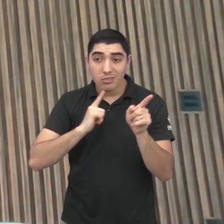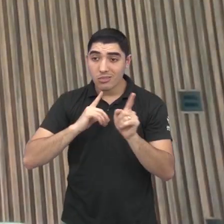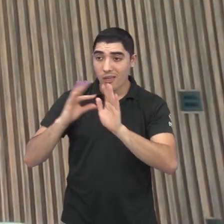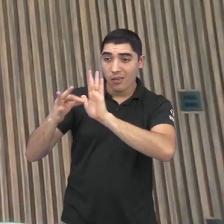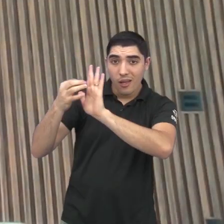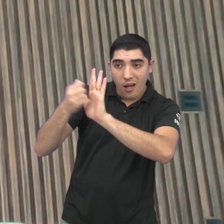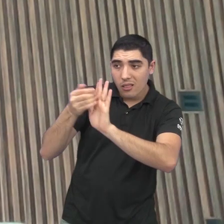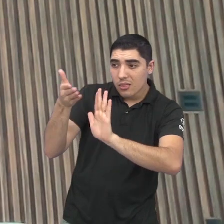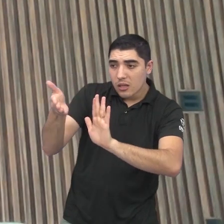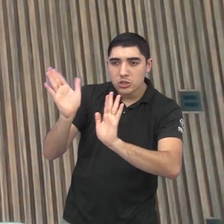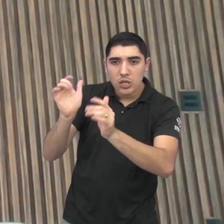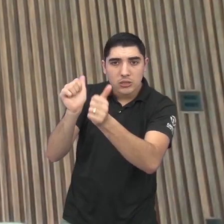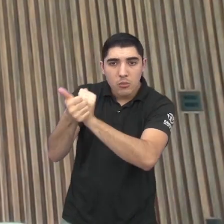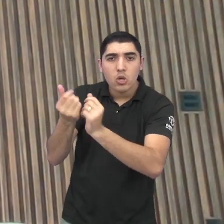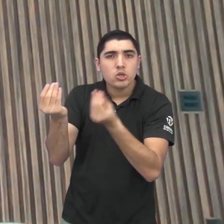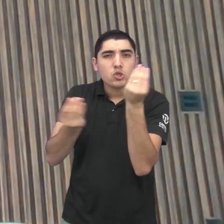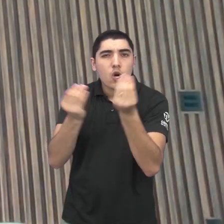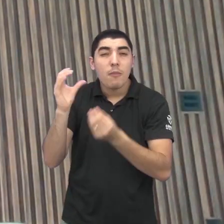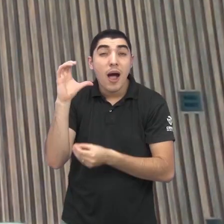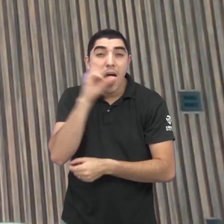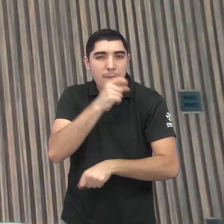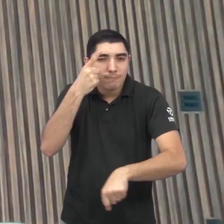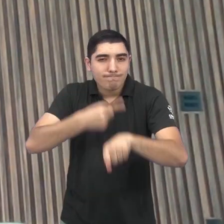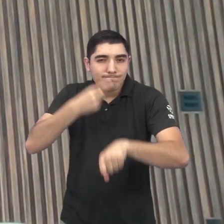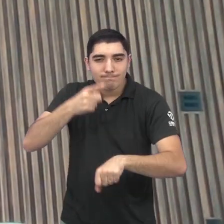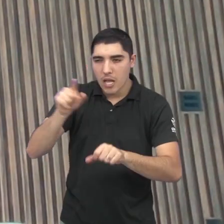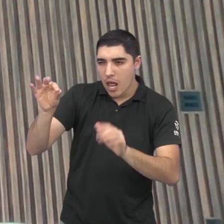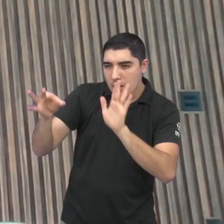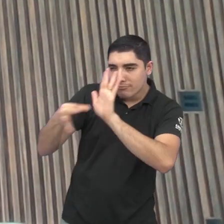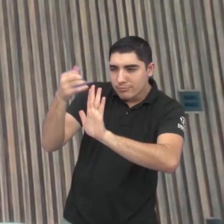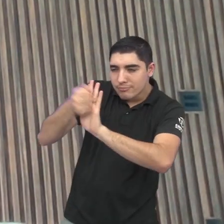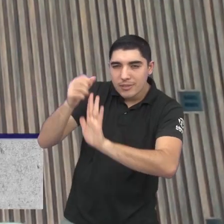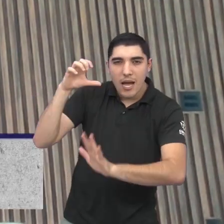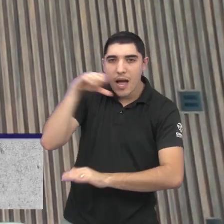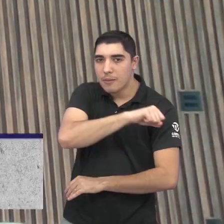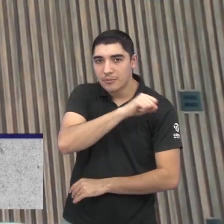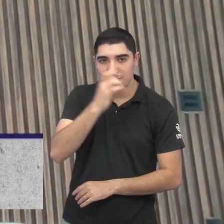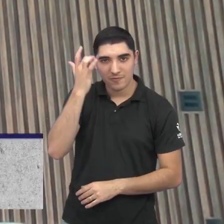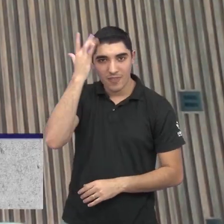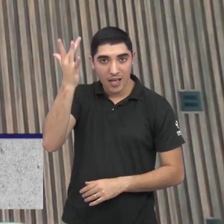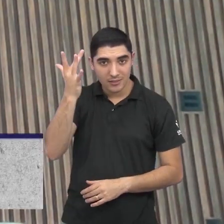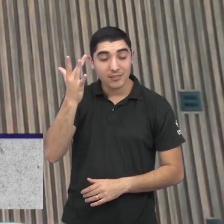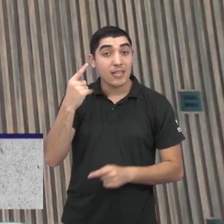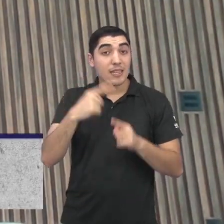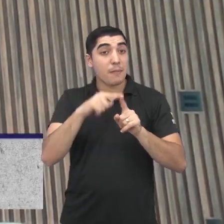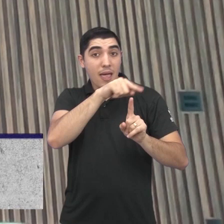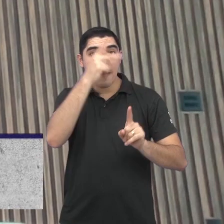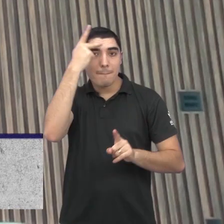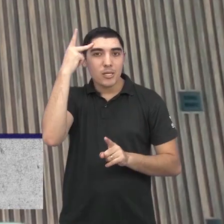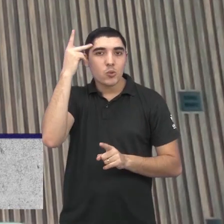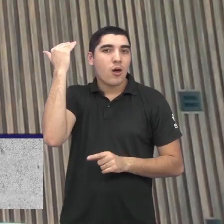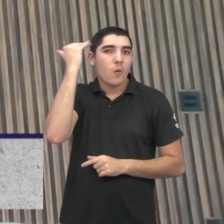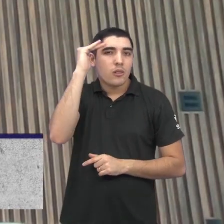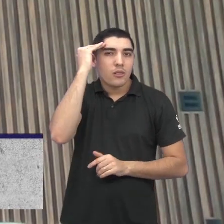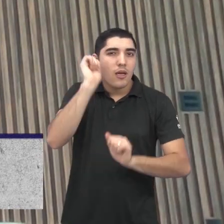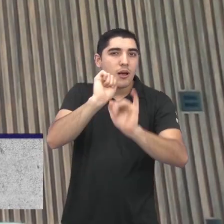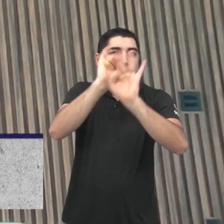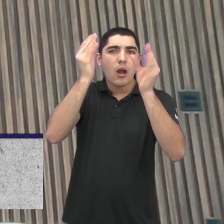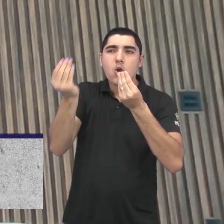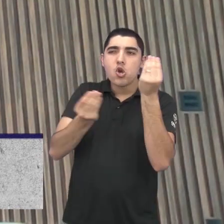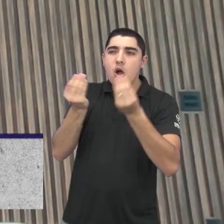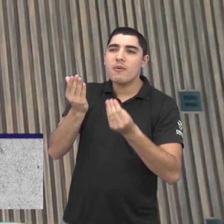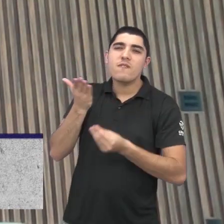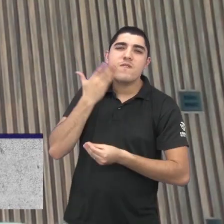matrícula de maneira mais rápida, mais prática, mas ao mesmo tempo mais clara, né, para a pessoa não cometer erros, não fazer